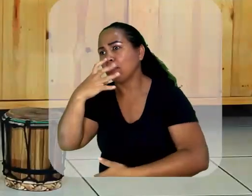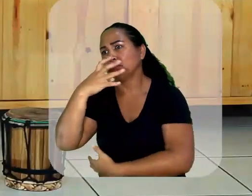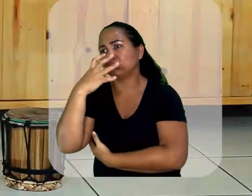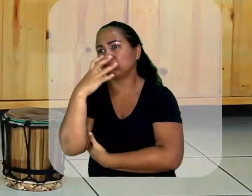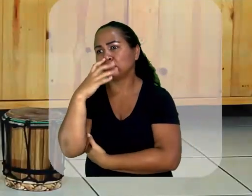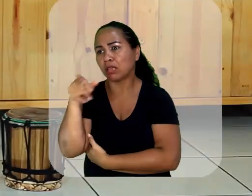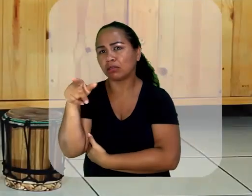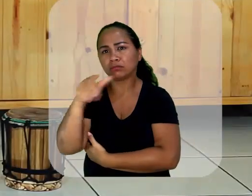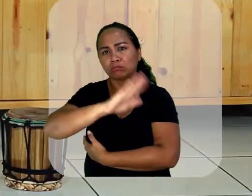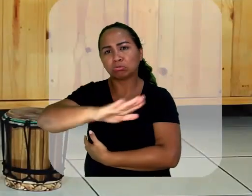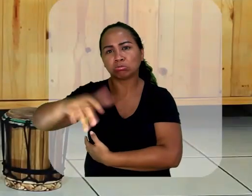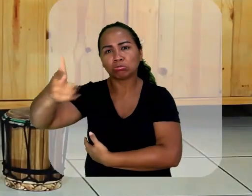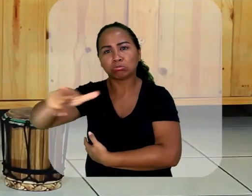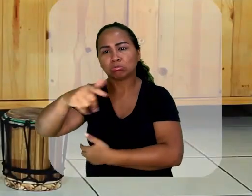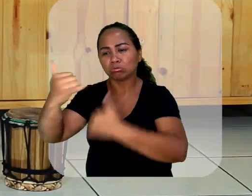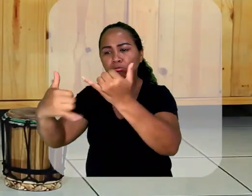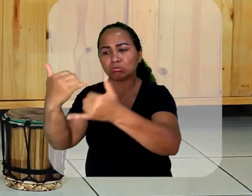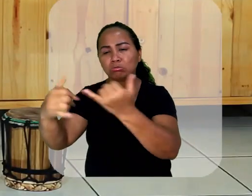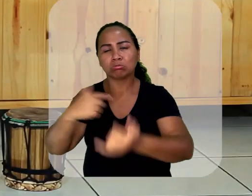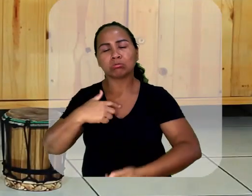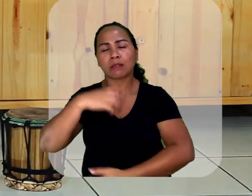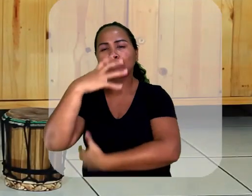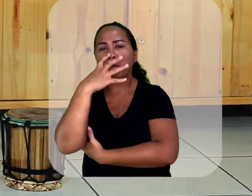eu apenas observo.